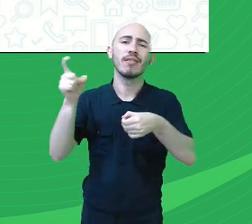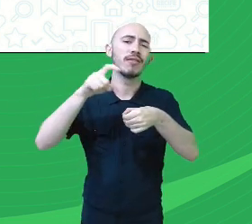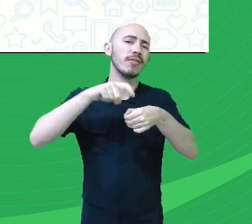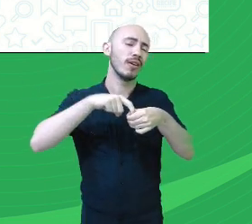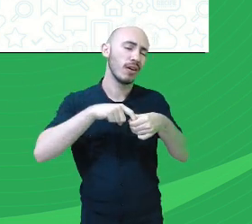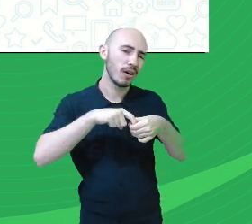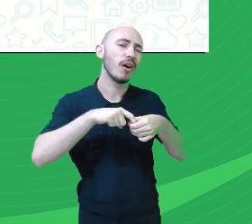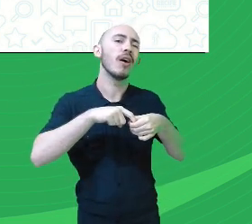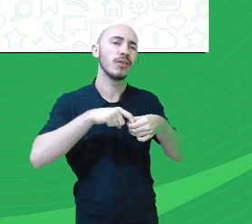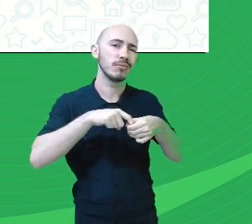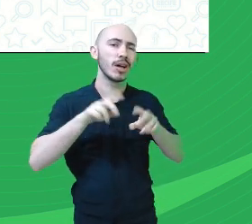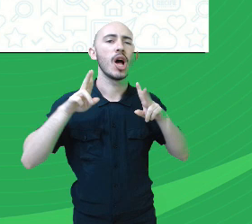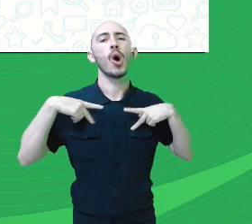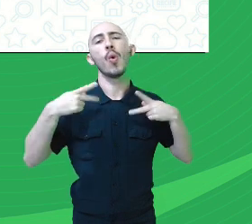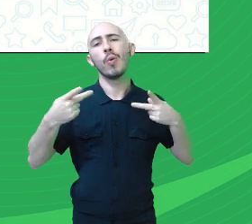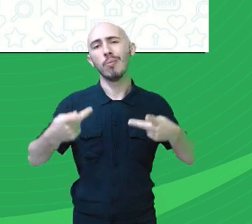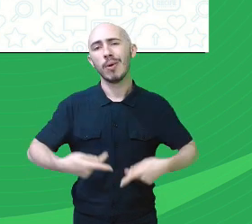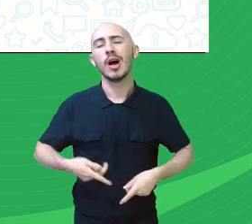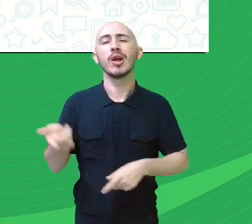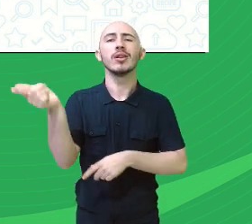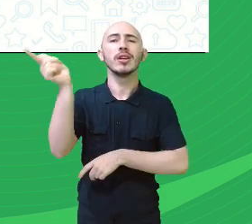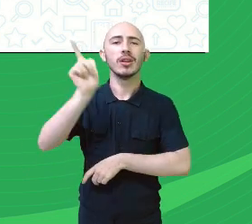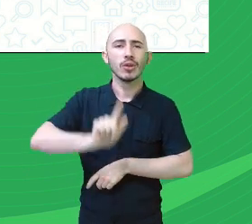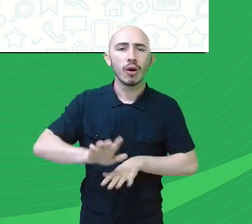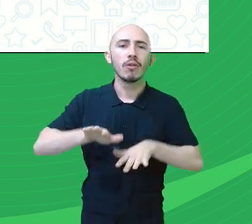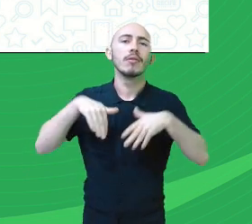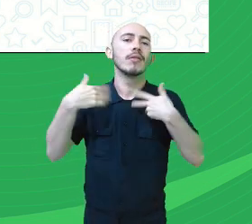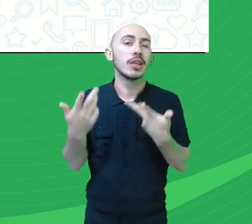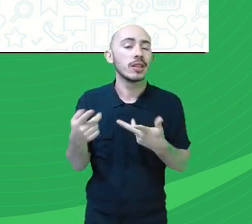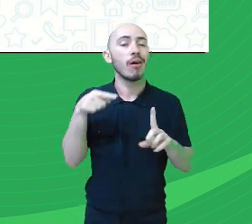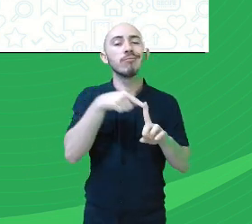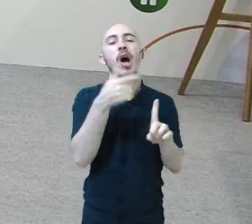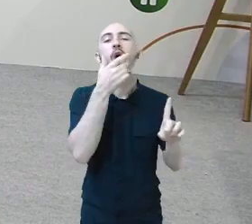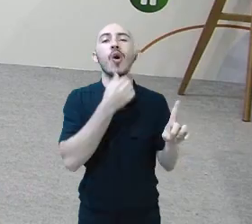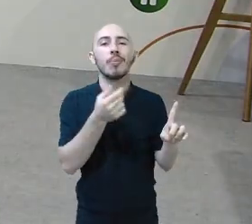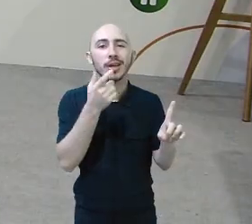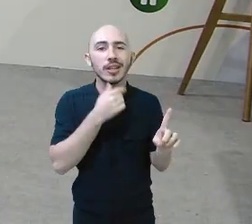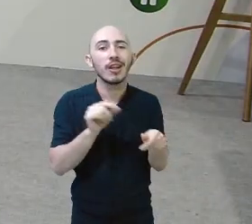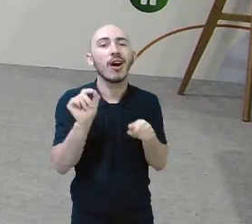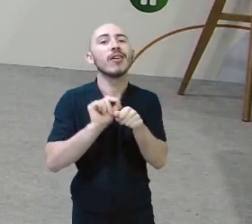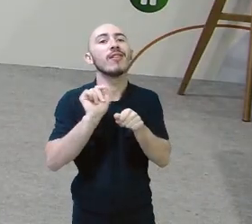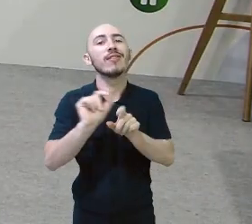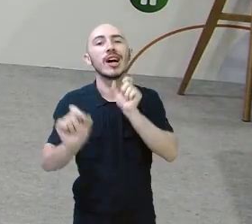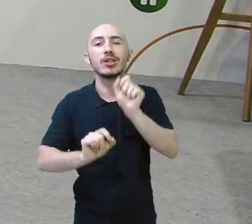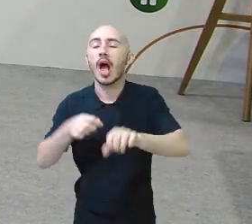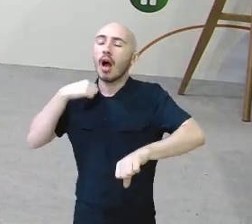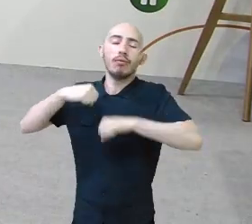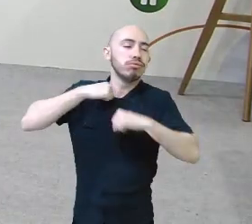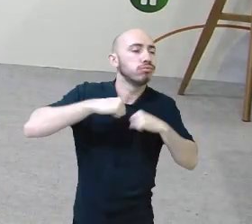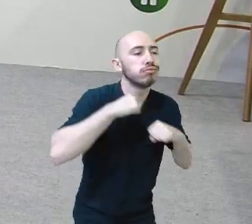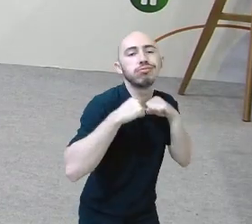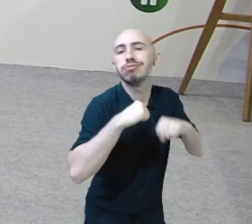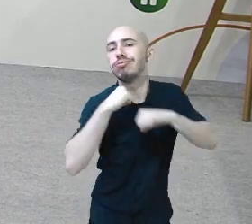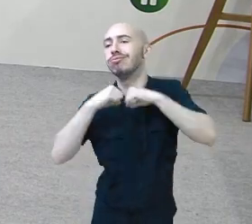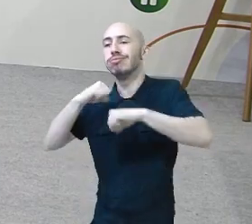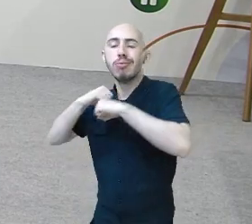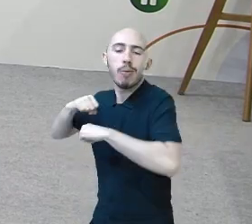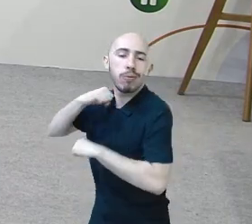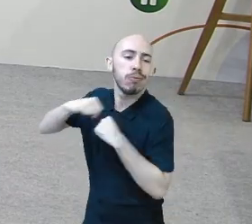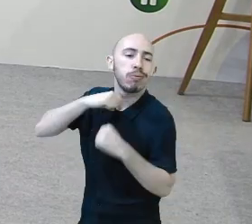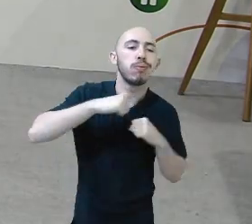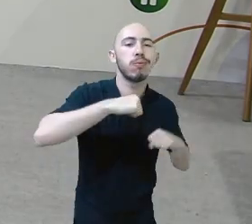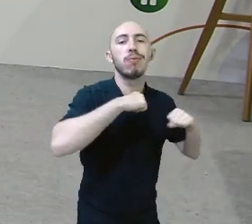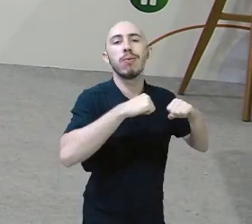ser um ser humano. E é isso que o menino faz. Ele corre desesperadamente e por onde